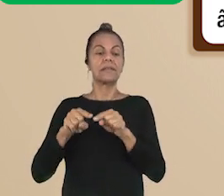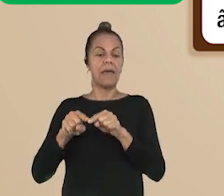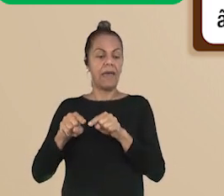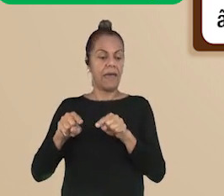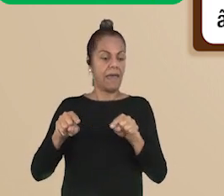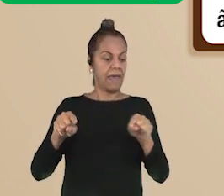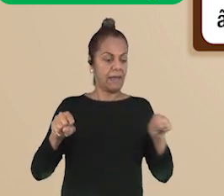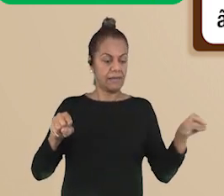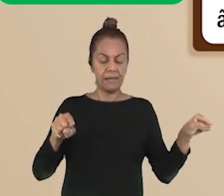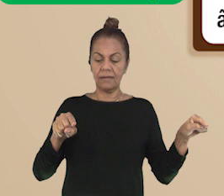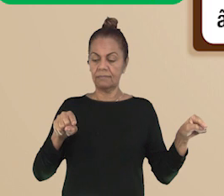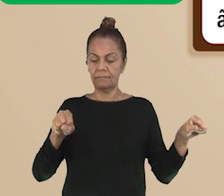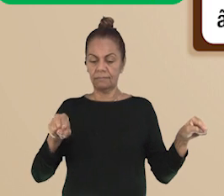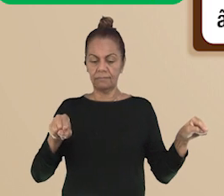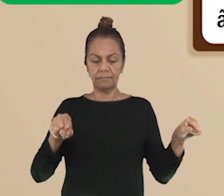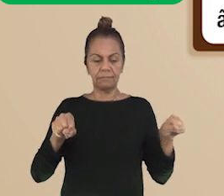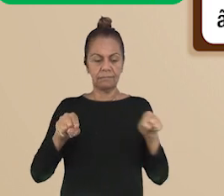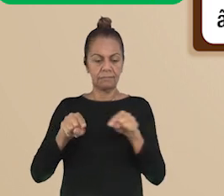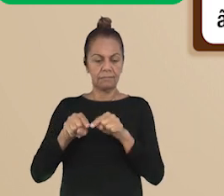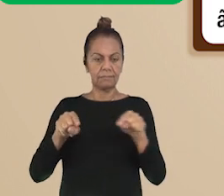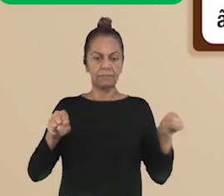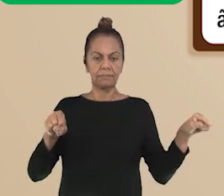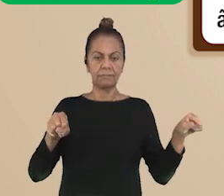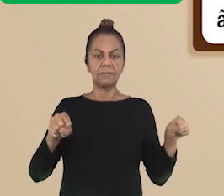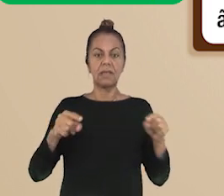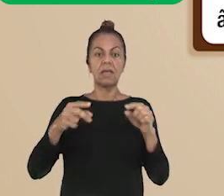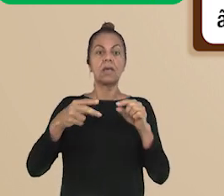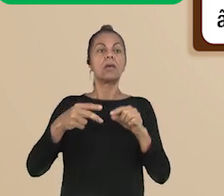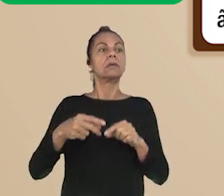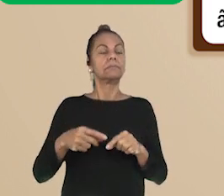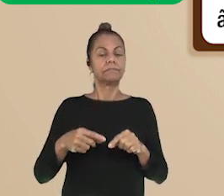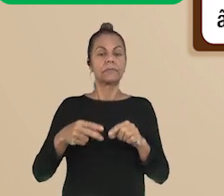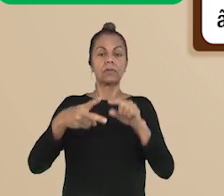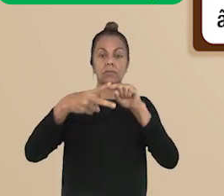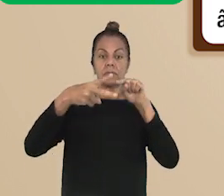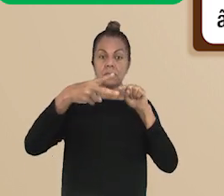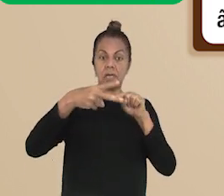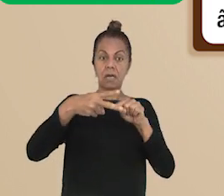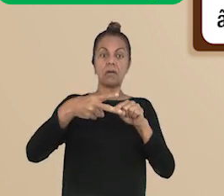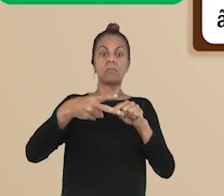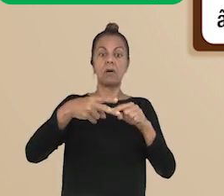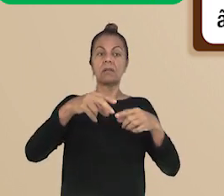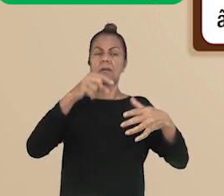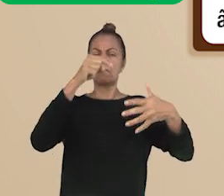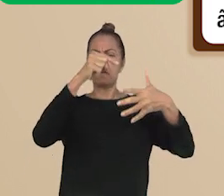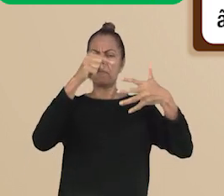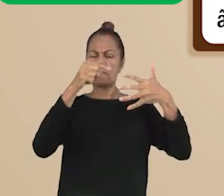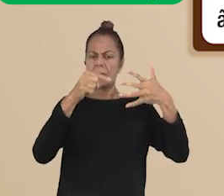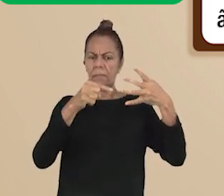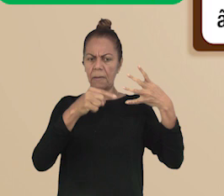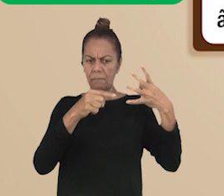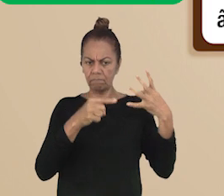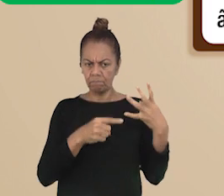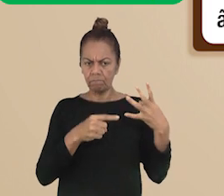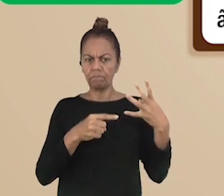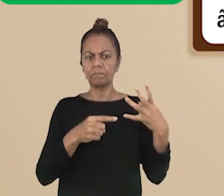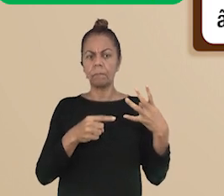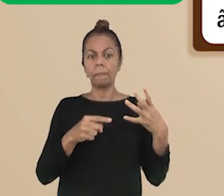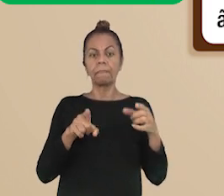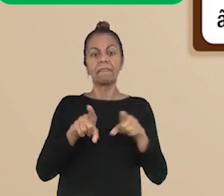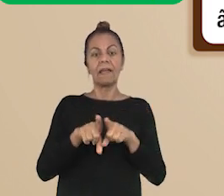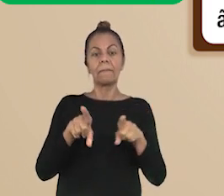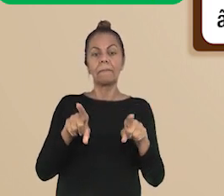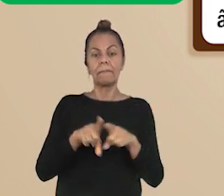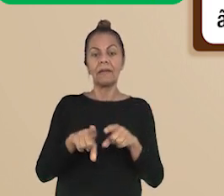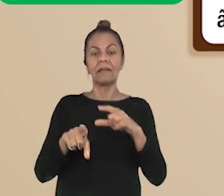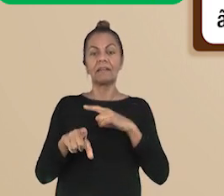duas semirretas que saem do mesmo ponto. E que os ângulos podem ser classificados como agudo, reto, obtuso